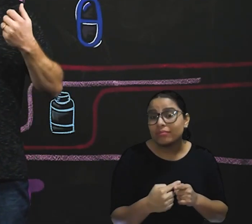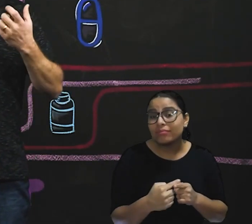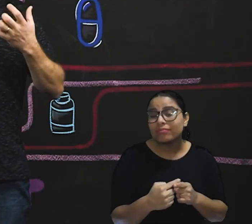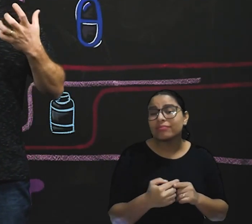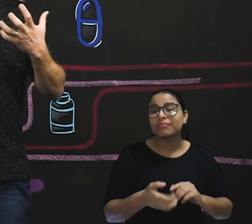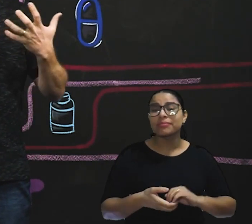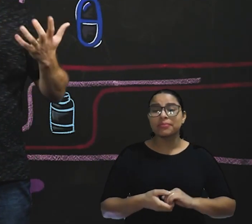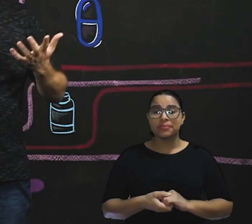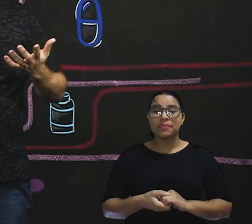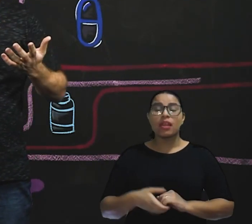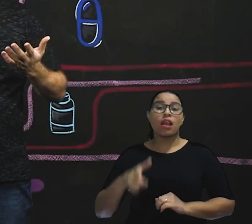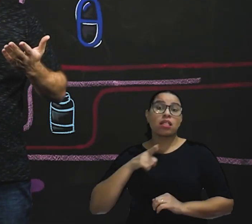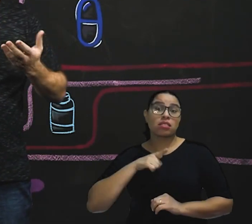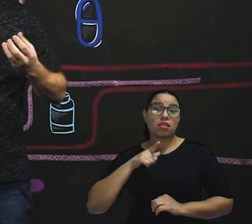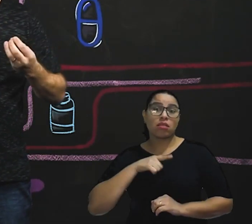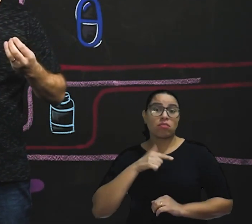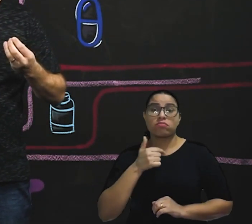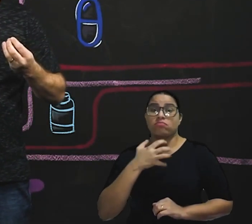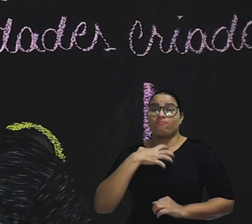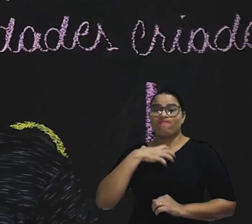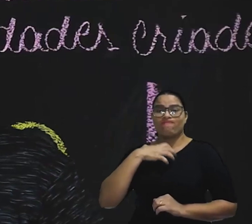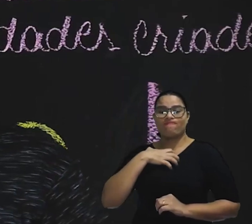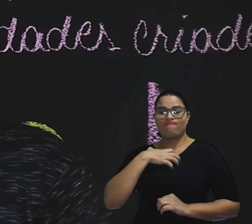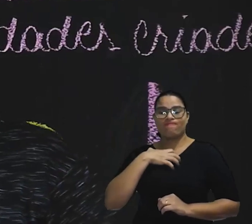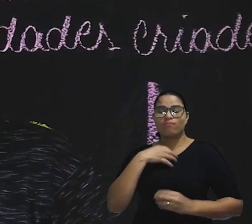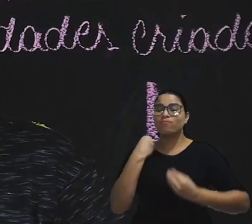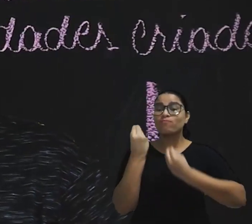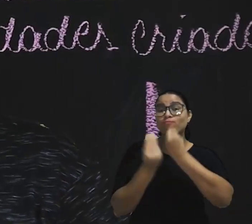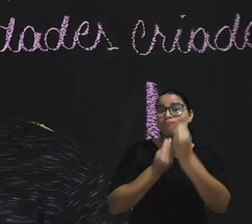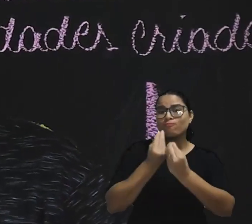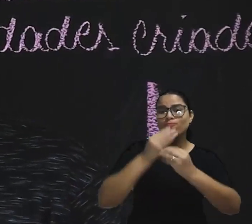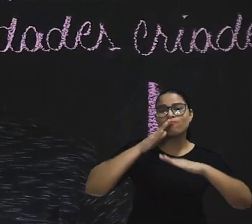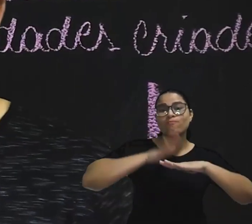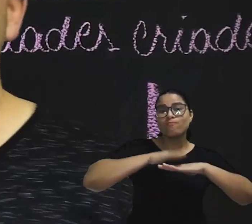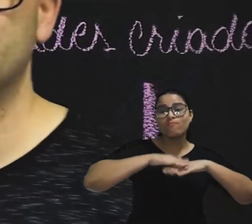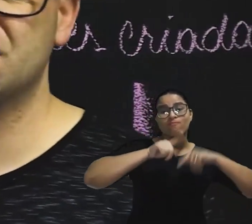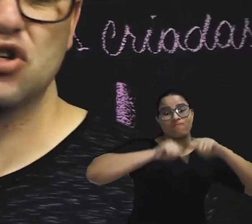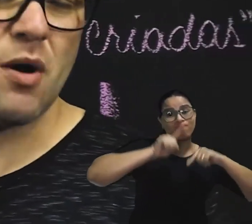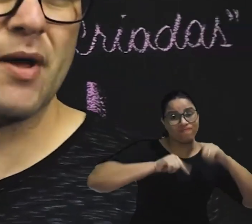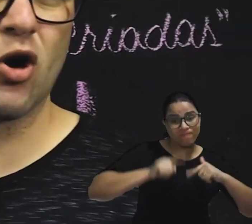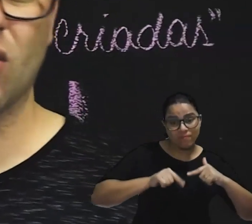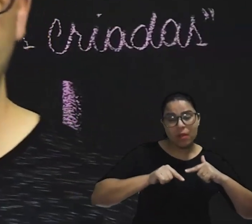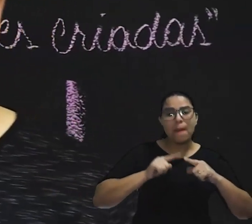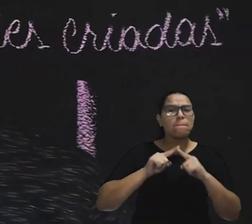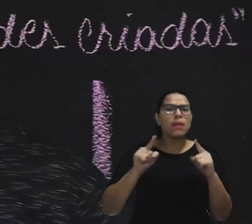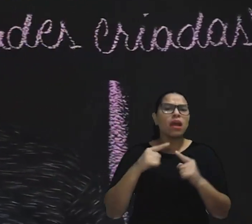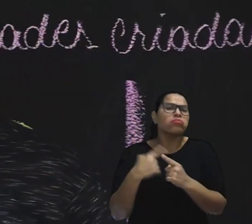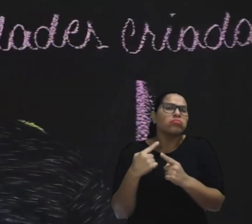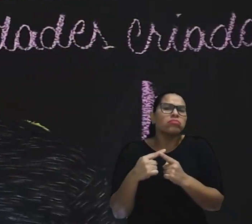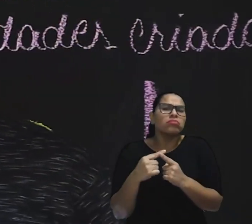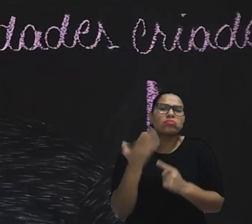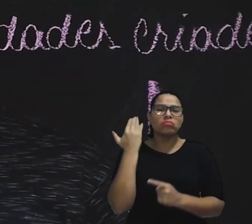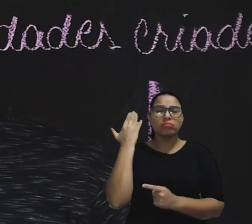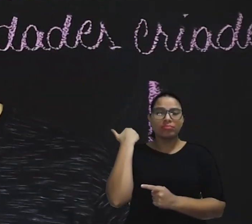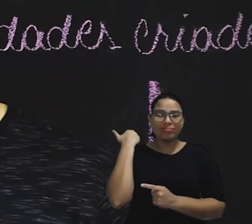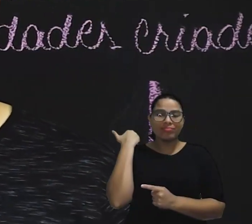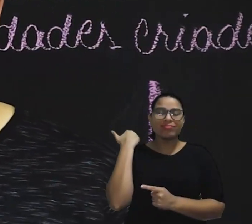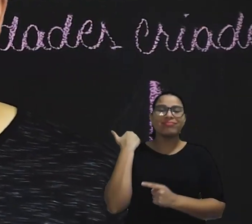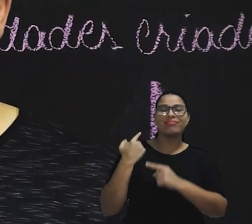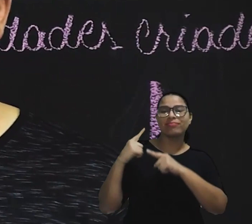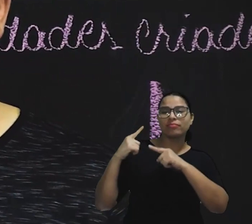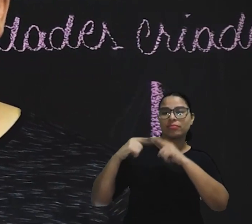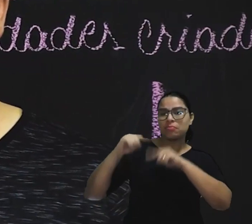aí uma situação que acaba gerando. E não é porque os produtos antigamente eles tinham uma melhor qualidade. É que a